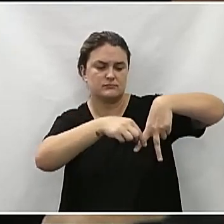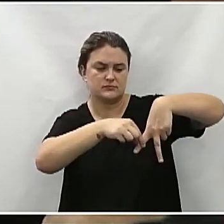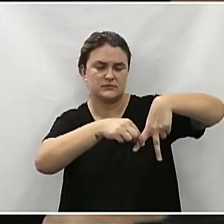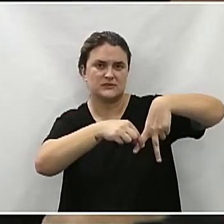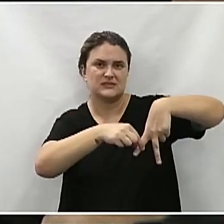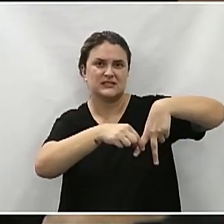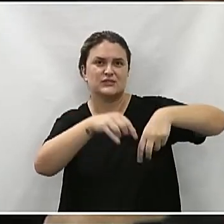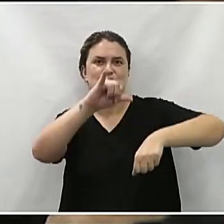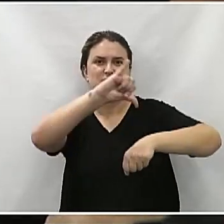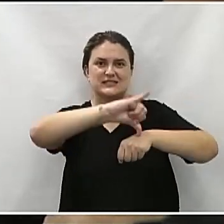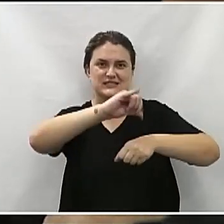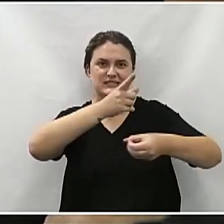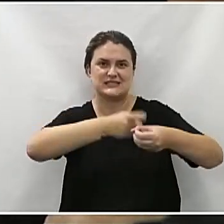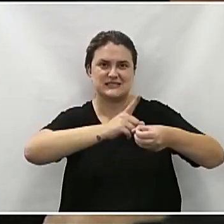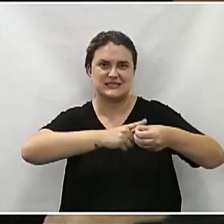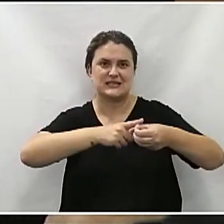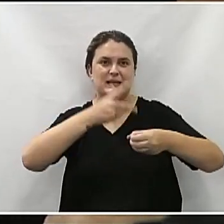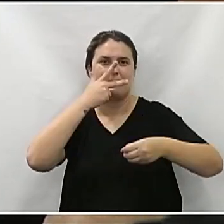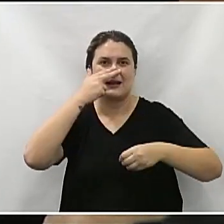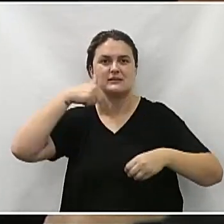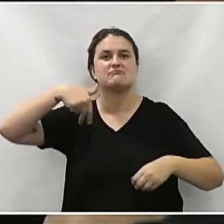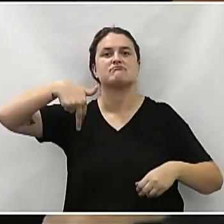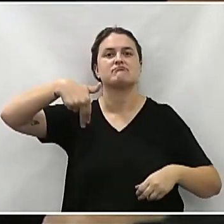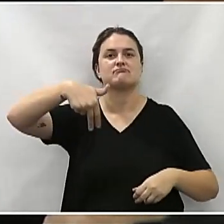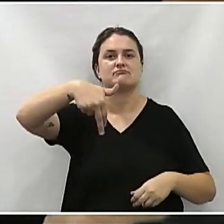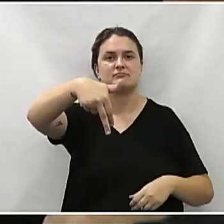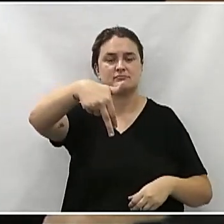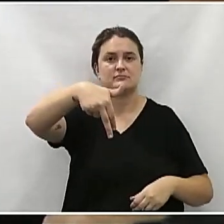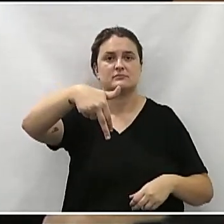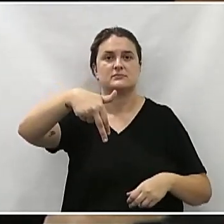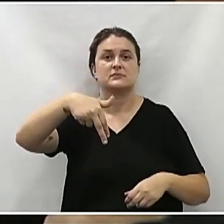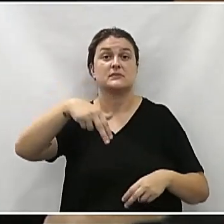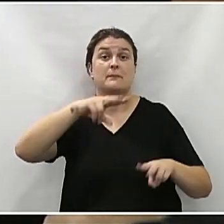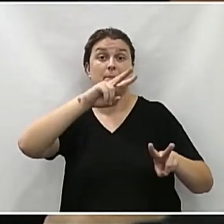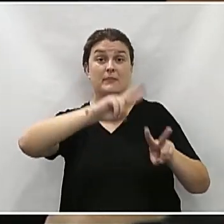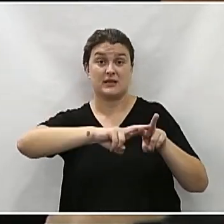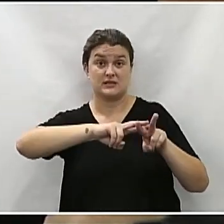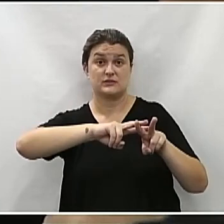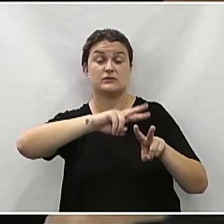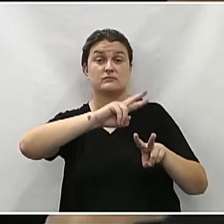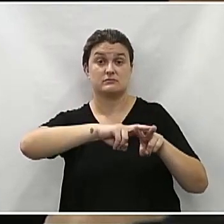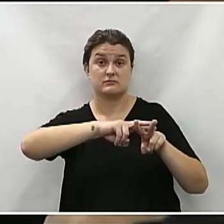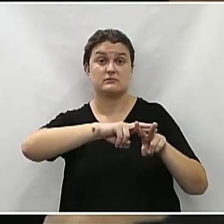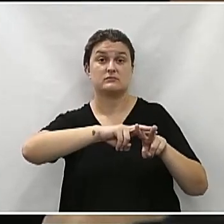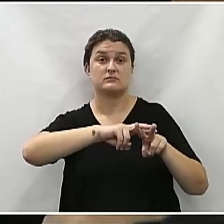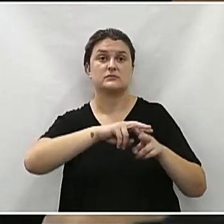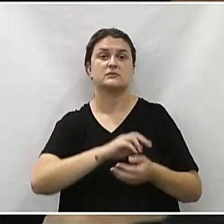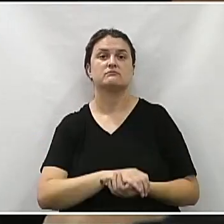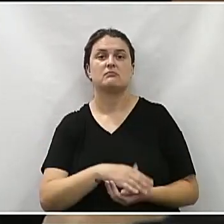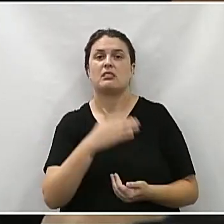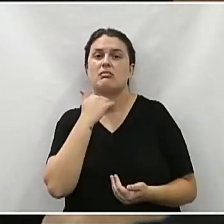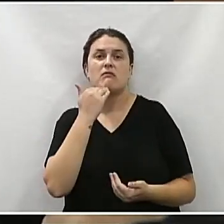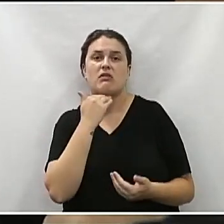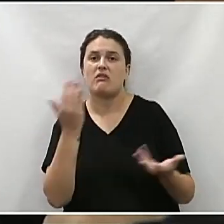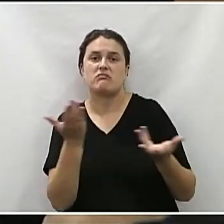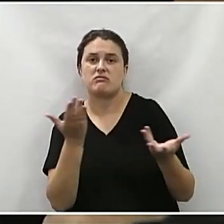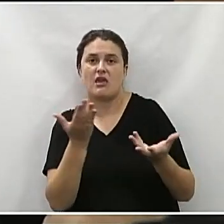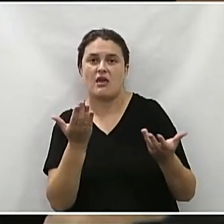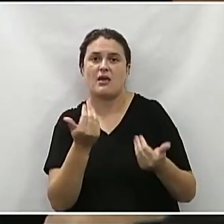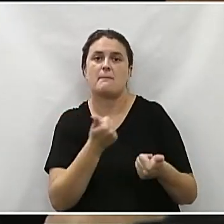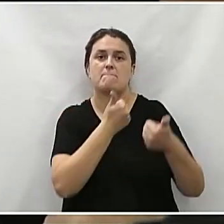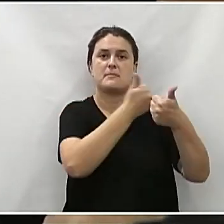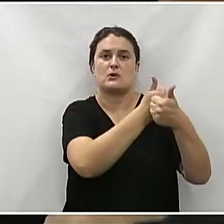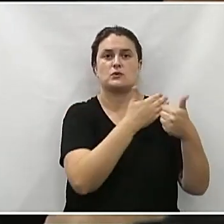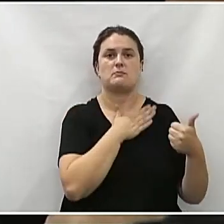centro da cidade desfilando por aí enfim questão dos presídios nosso presídio que ninguém quer ao lado do